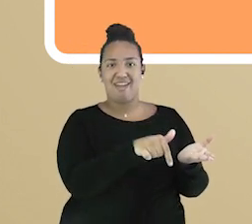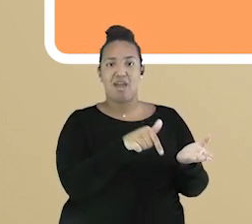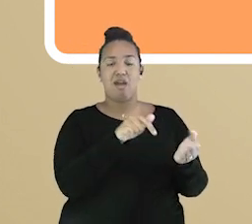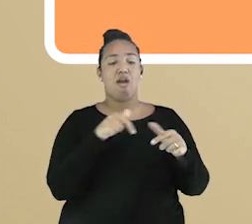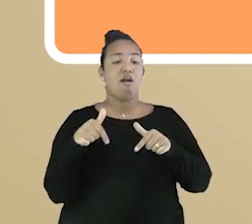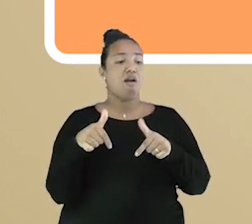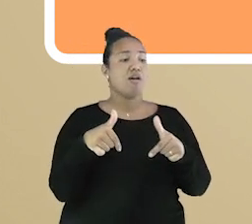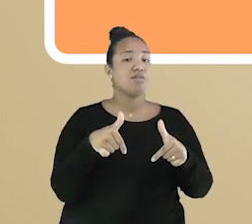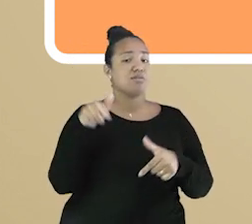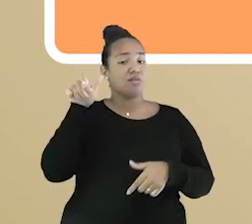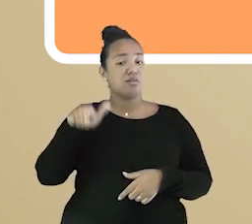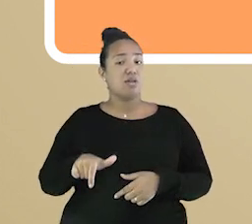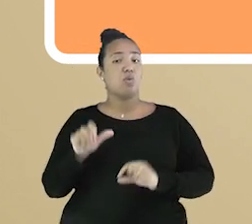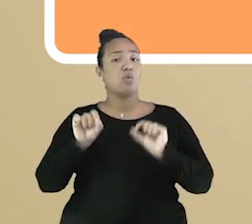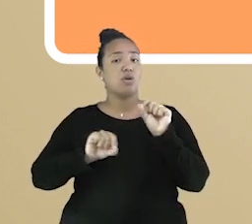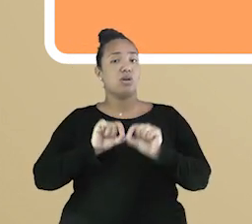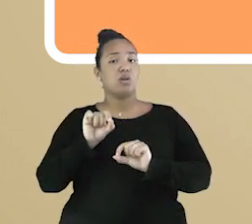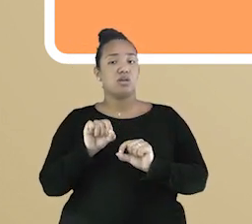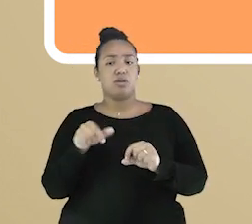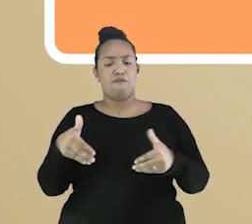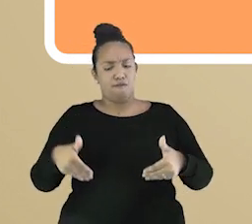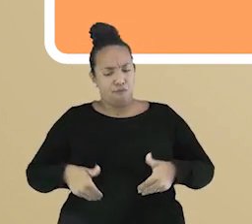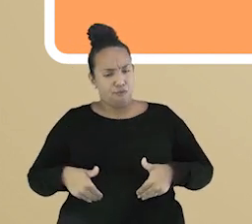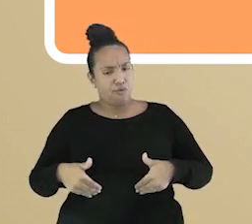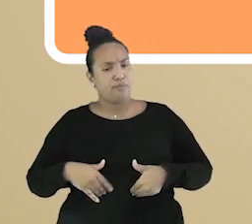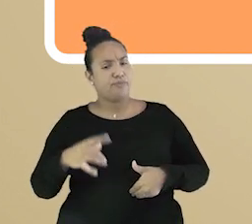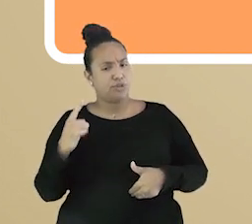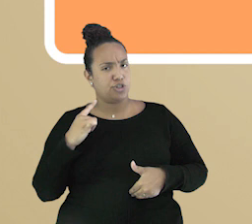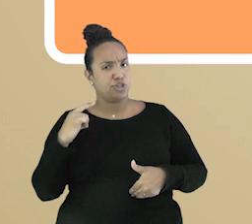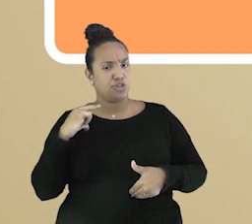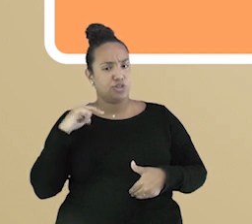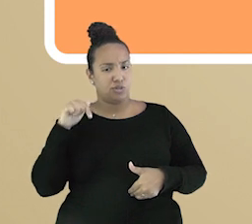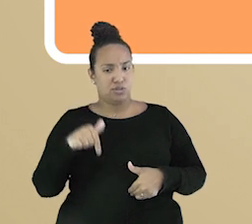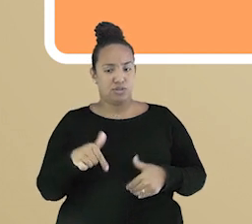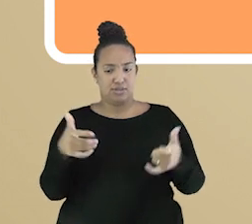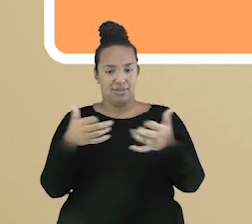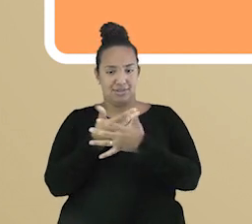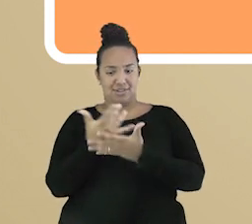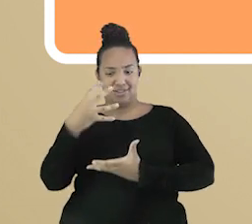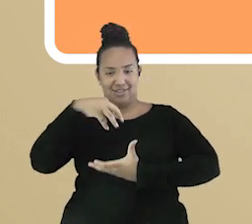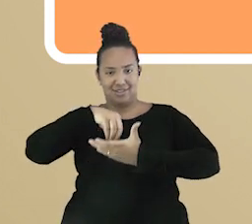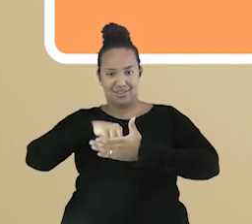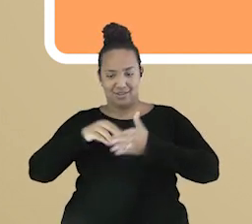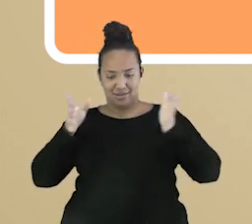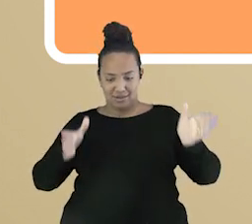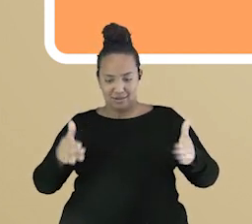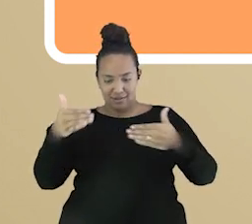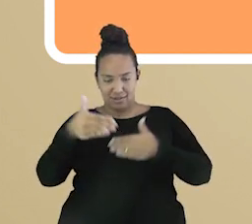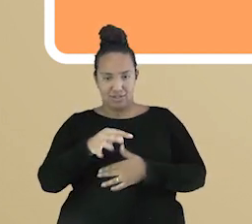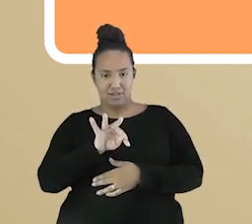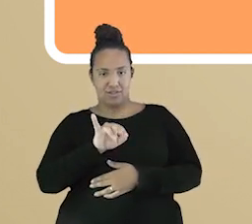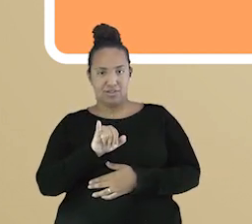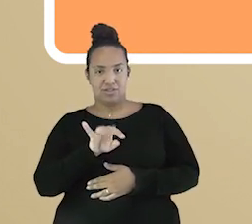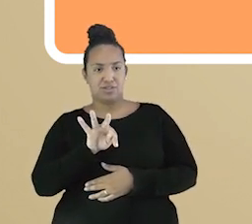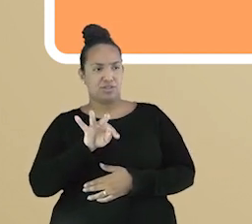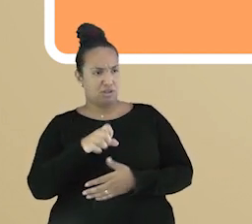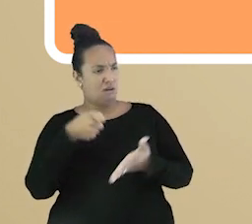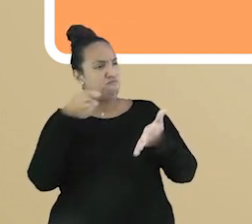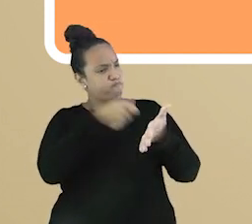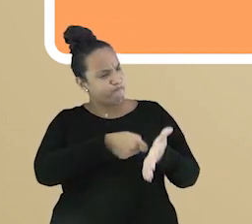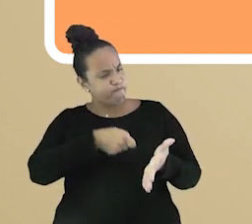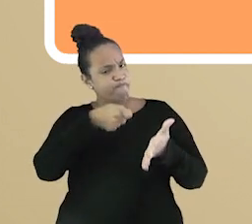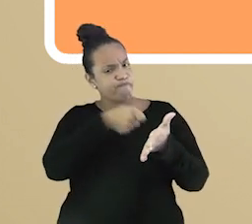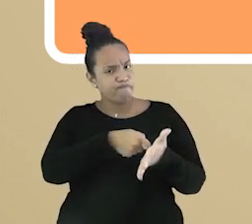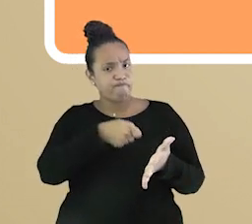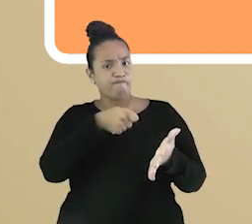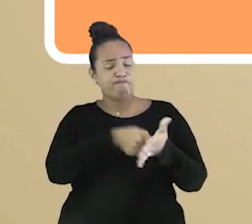significou que, mesmo passando fome, os moradores da Cité, como é chamada a parte de dentro dos muros, iriam resistir. Quando